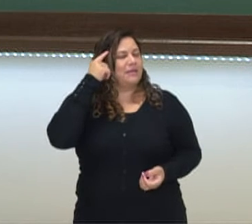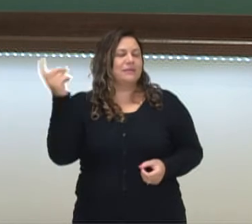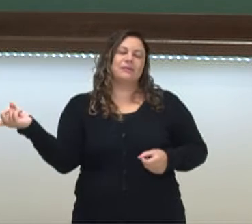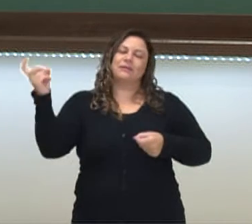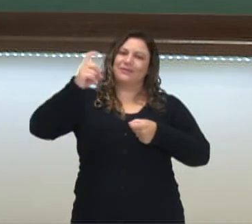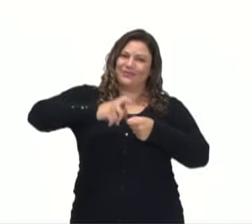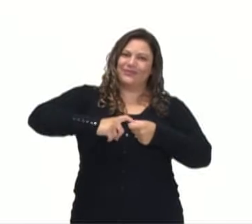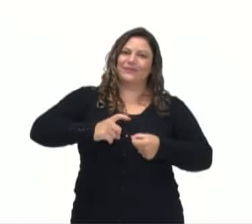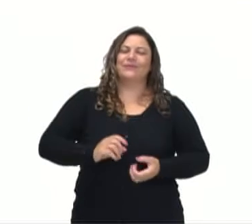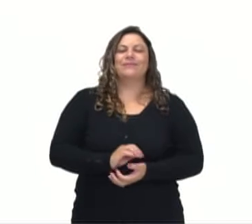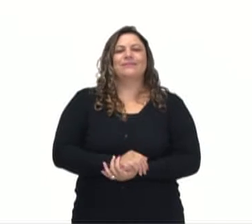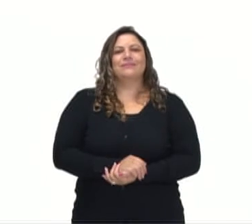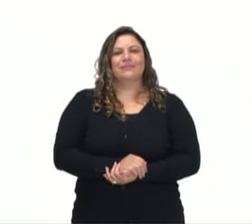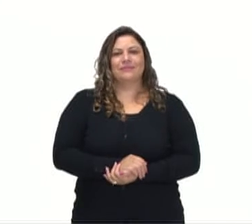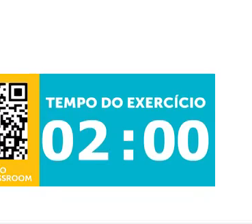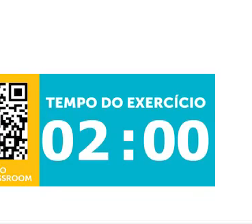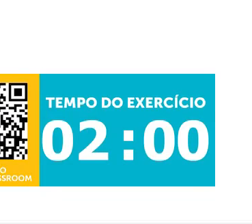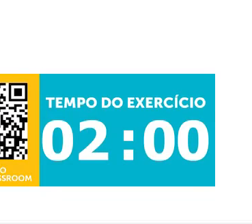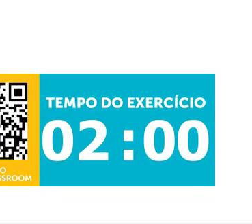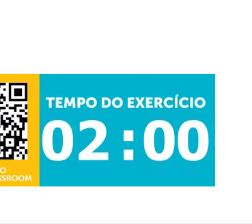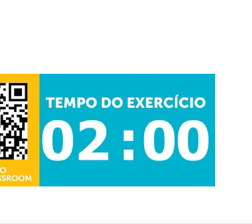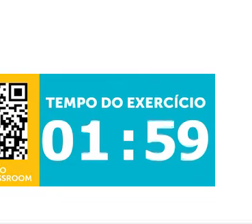com a resposta.